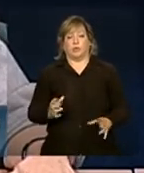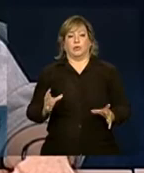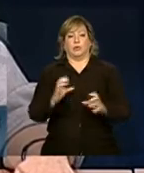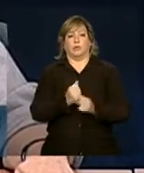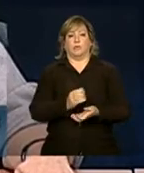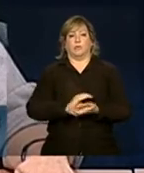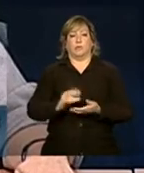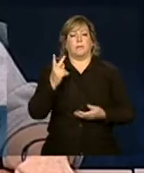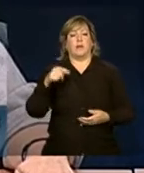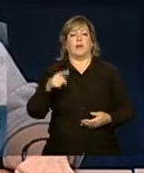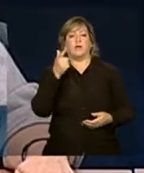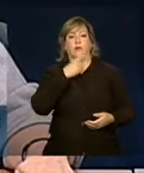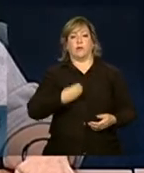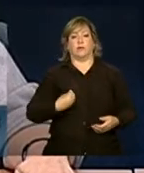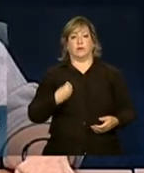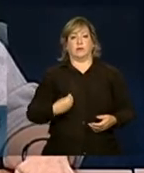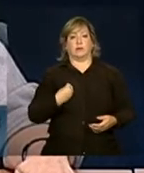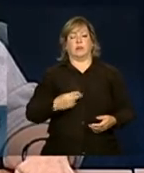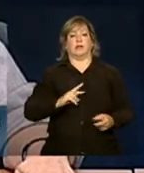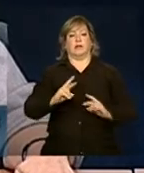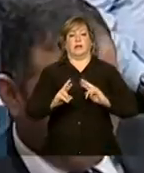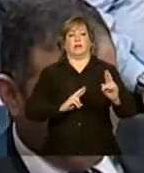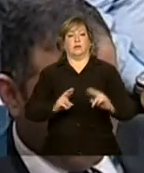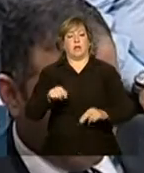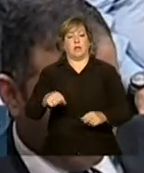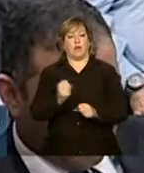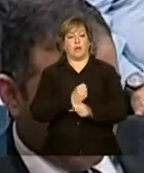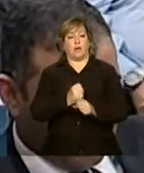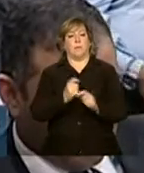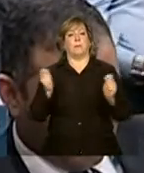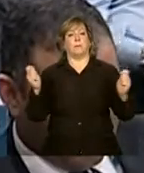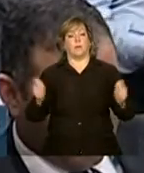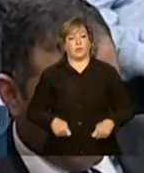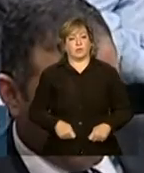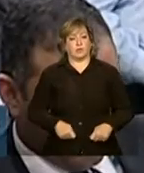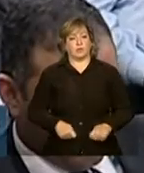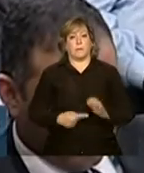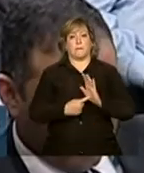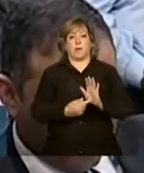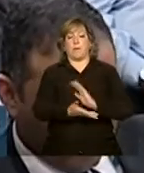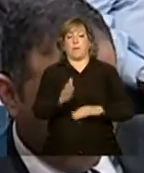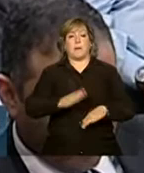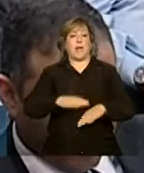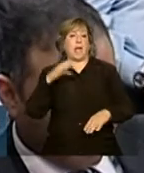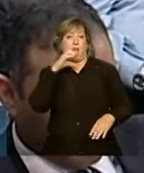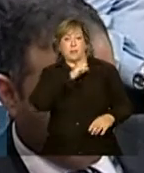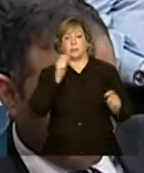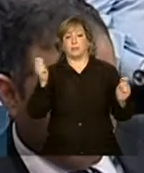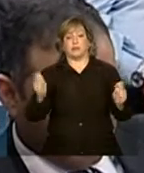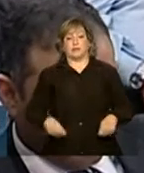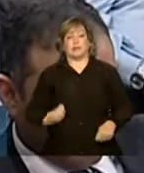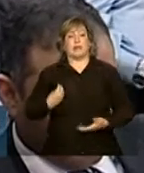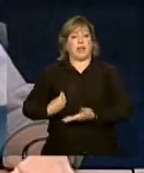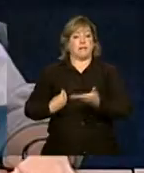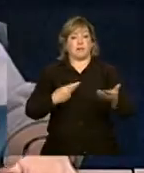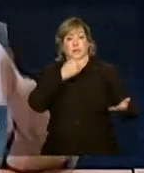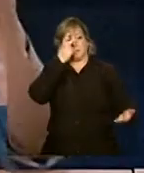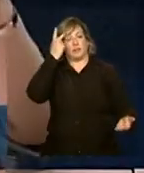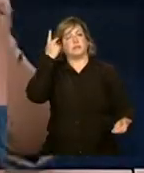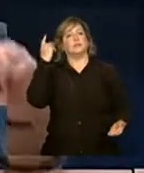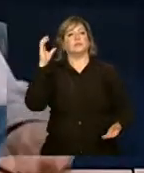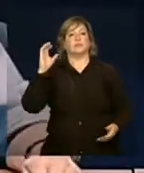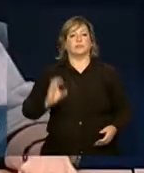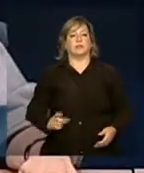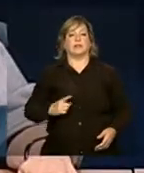disponíveis para que isso aconteça e os resultados dessas obras possam refletir o mais rapidamente possível na vida dos cidadãos